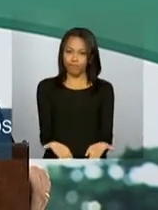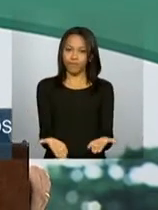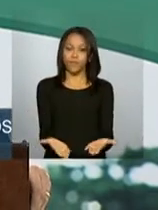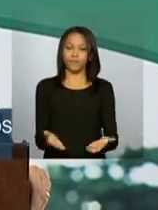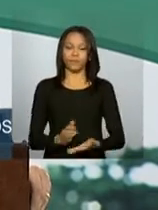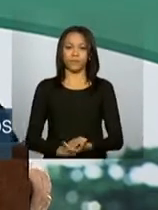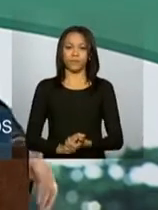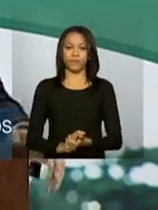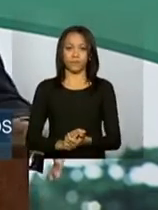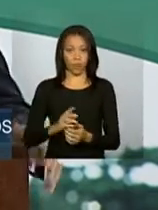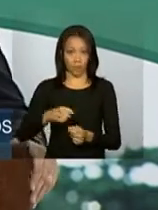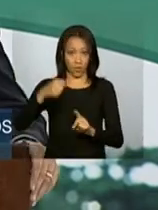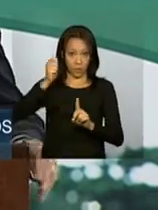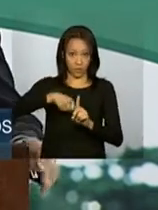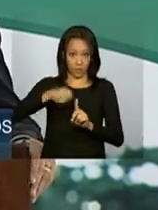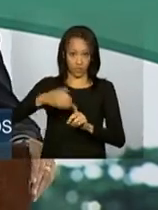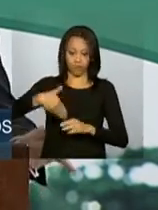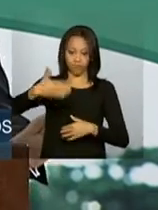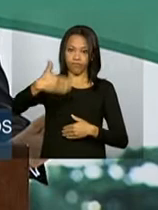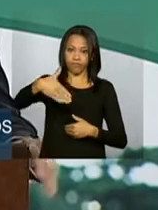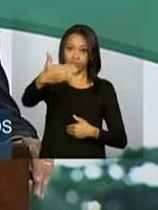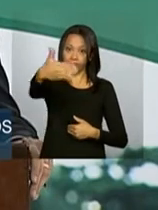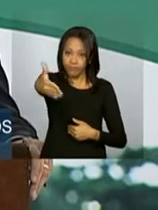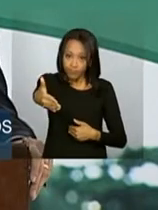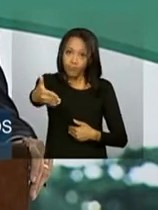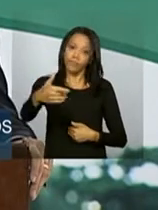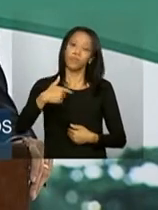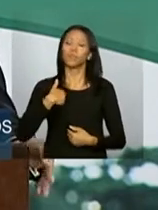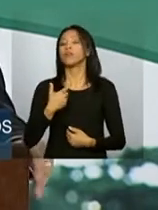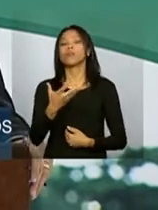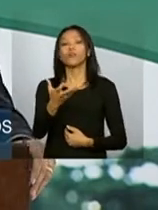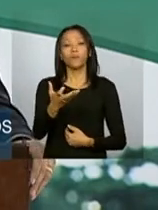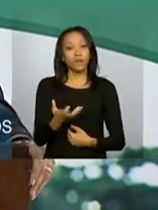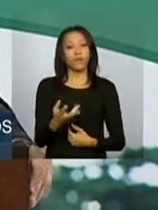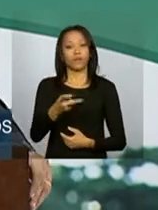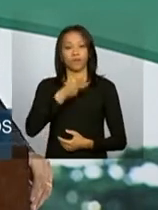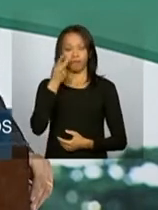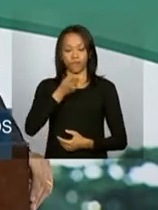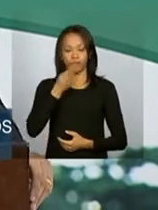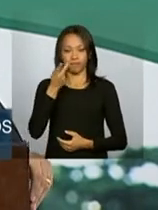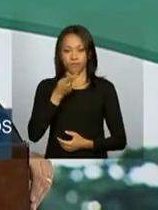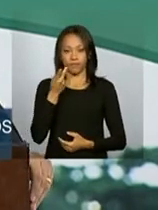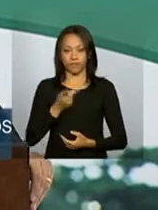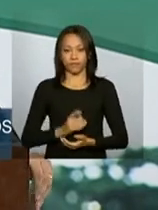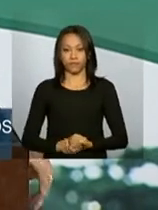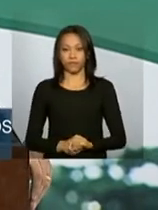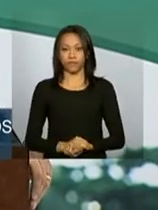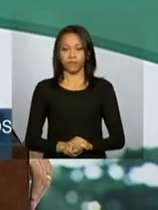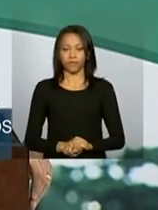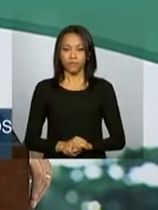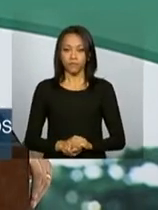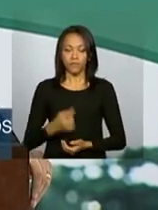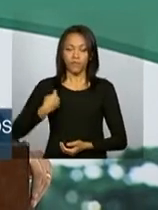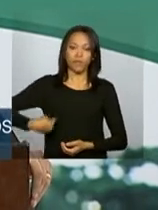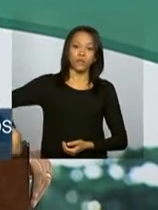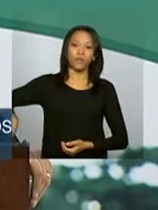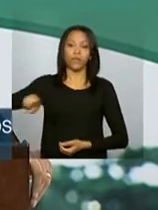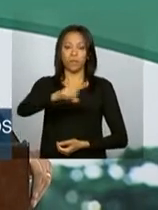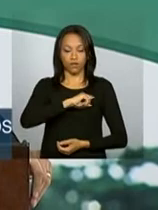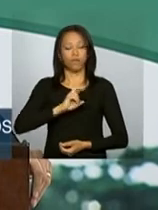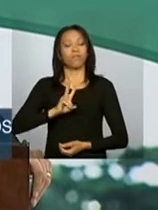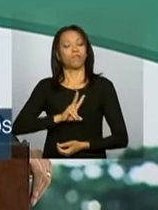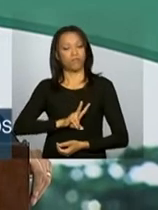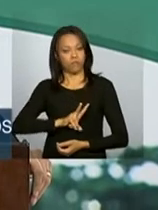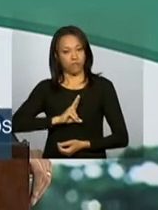Nos próximos meses, presidente, eu quero arriscar dizer que nós vamos assistir um